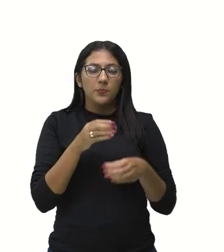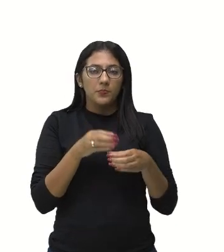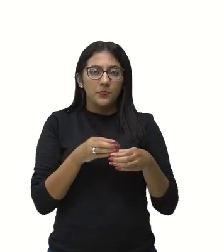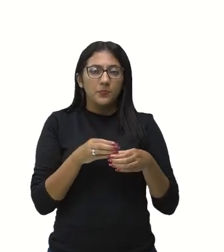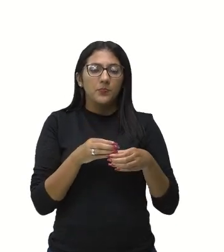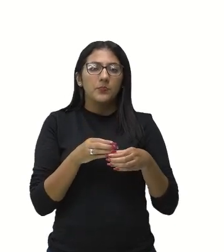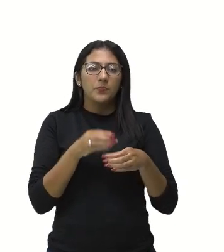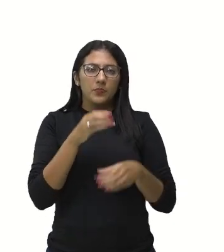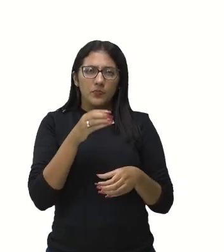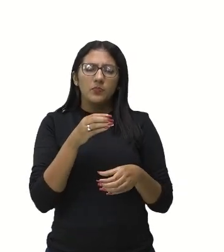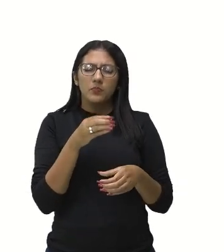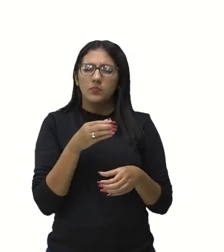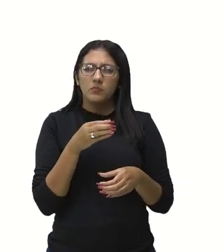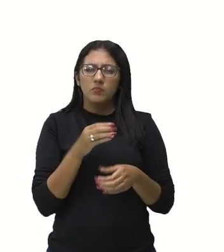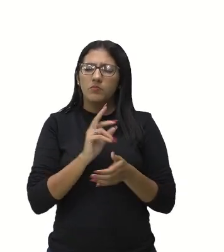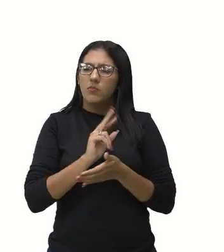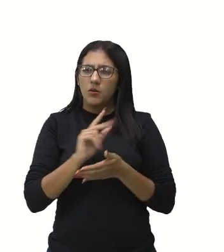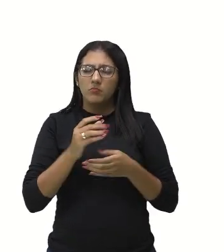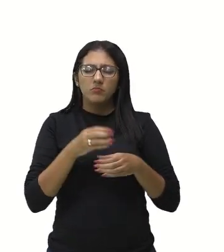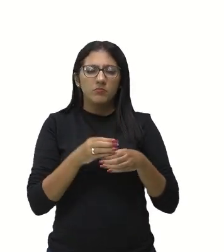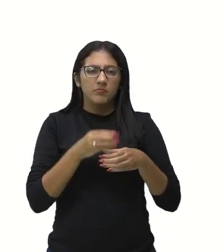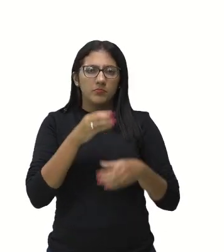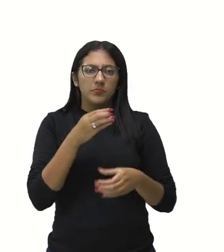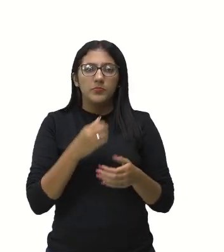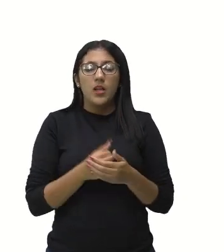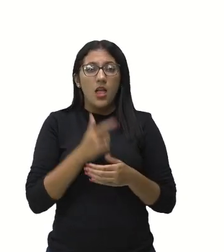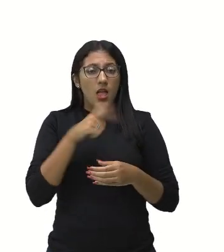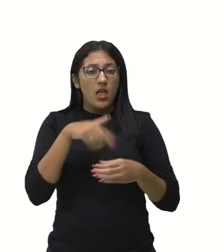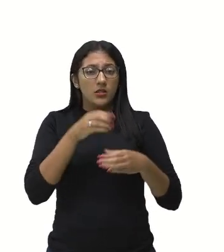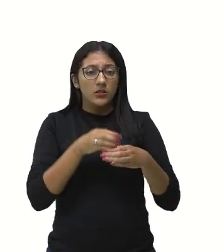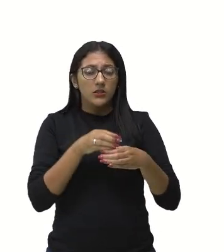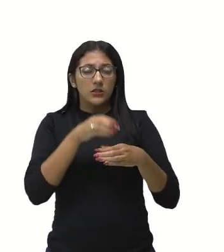tem um cilindro qualquer, e esse cilindro,